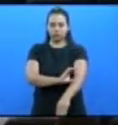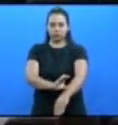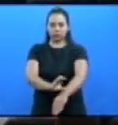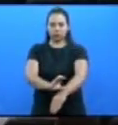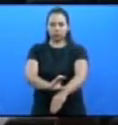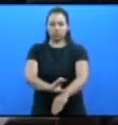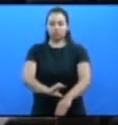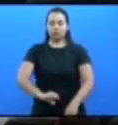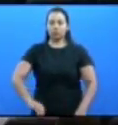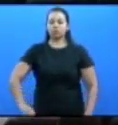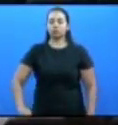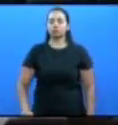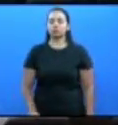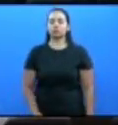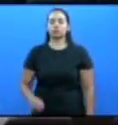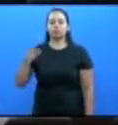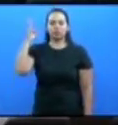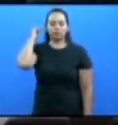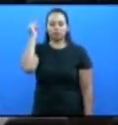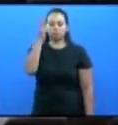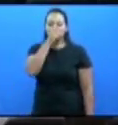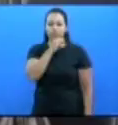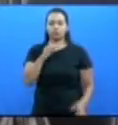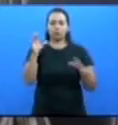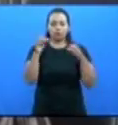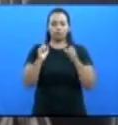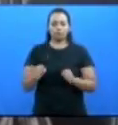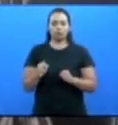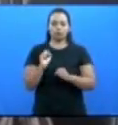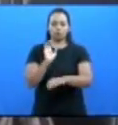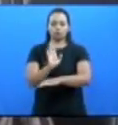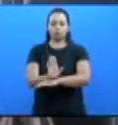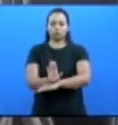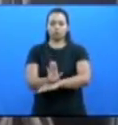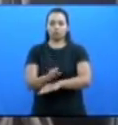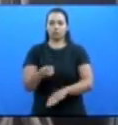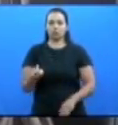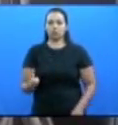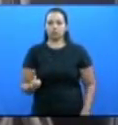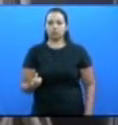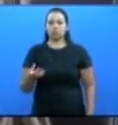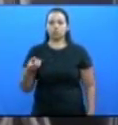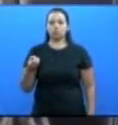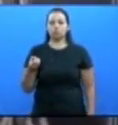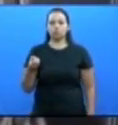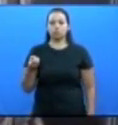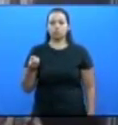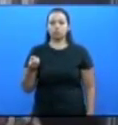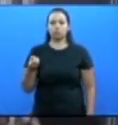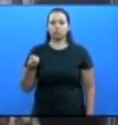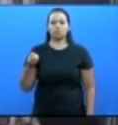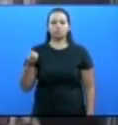25% do orçamento. Quer dizer, ele pode remanejar até 60 milhões de reais. De 2 milhões, ele pode